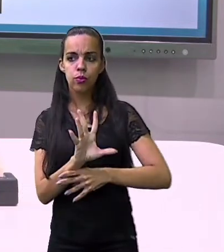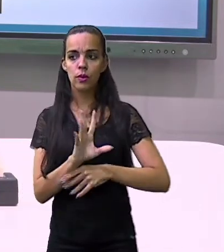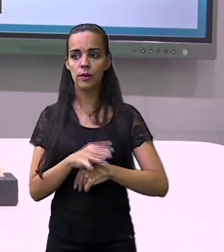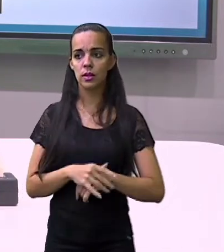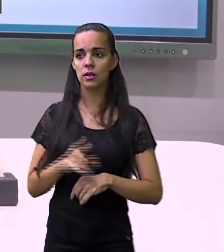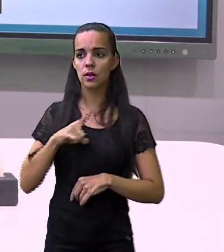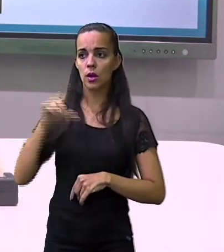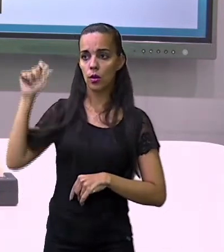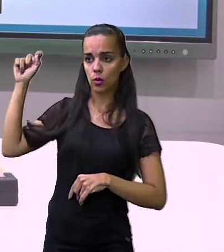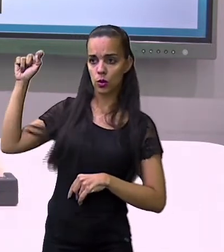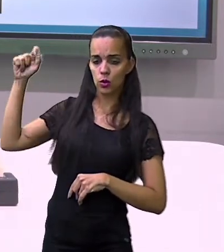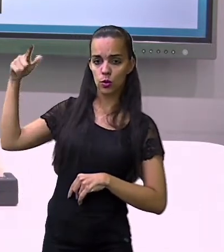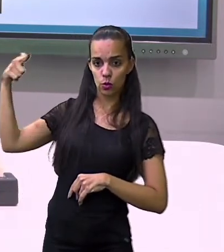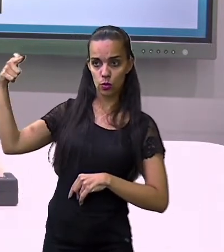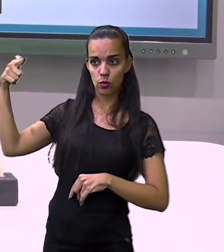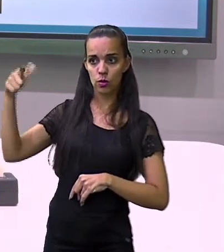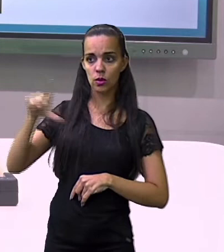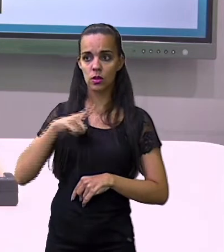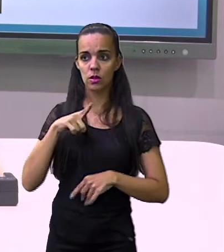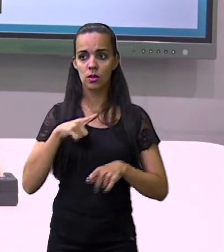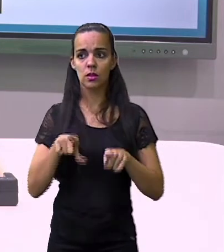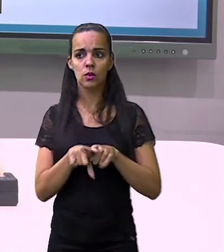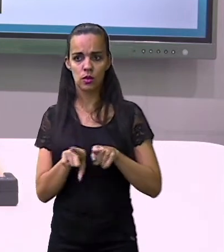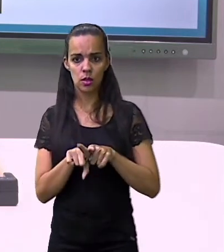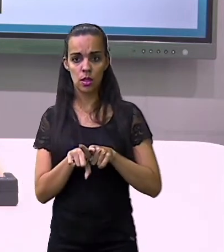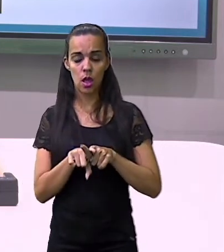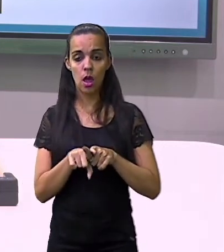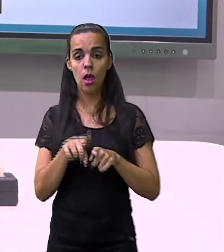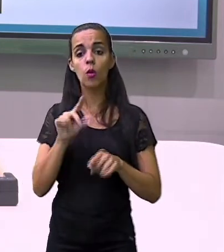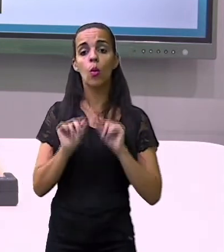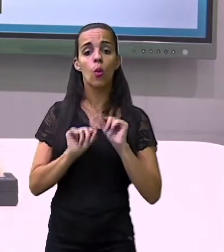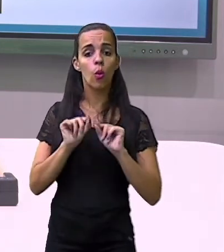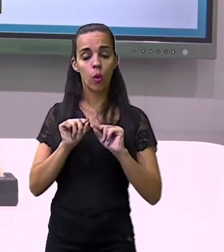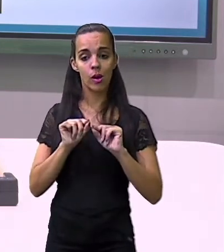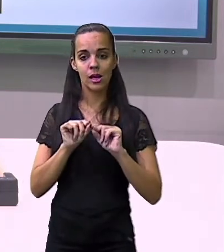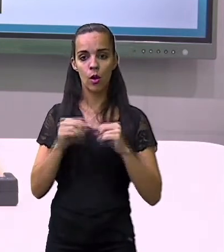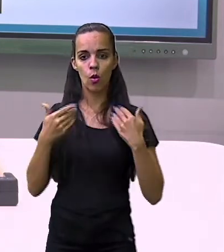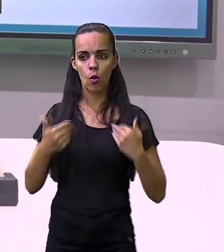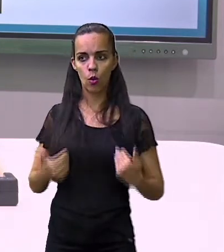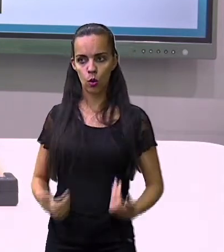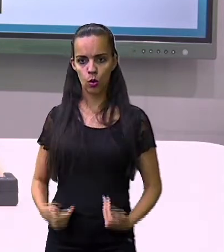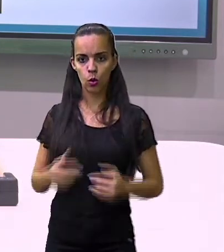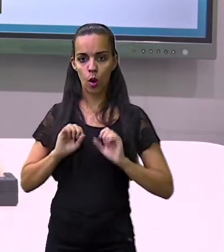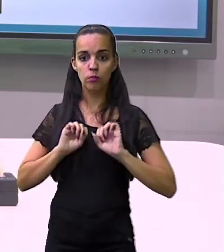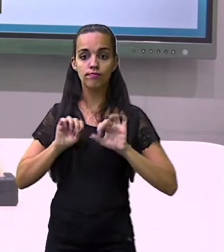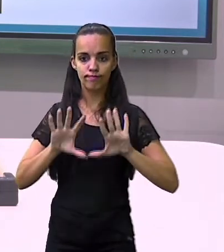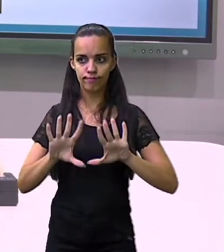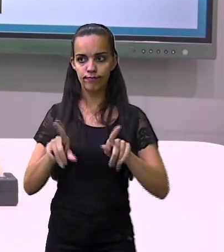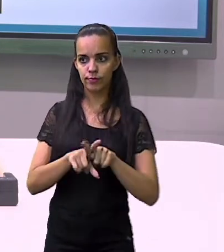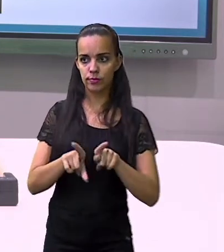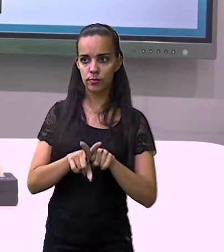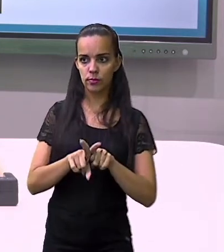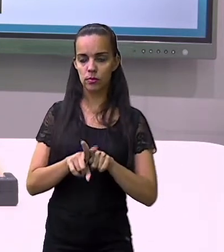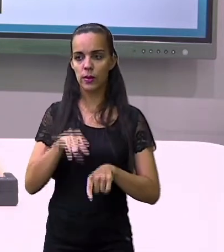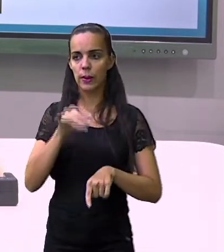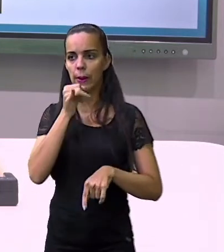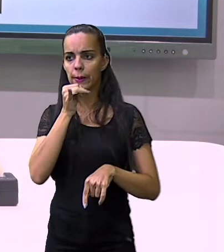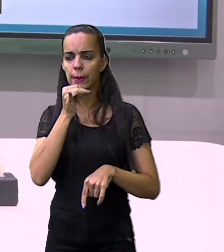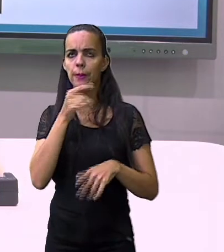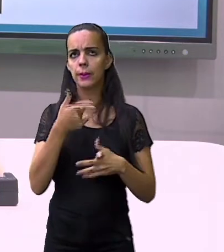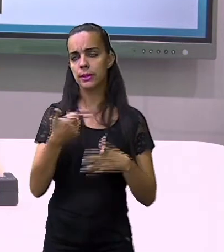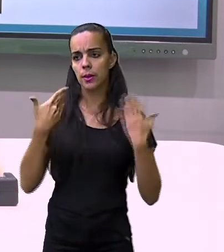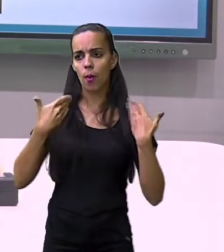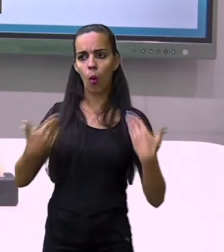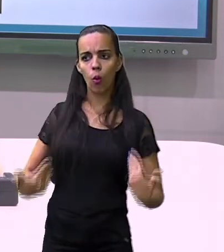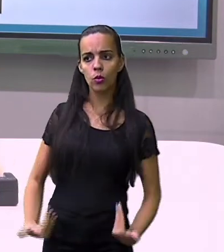corpos iluminados e corpos luminosos. Então, durante a nossa experiência, nós podemos perceber que o